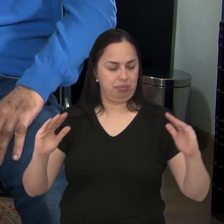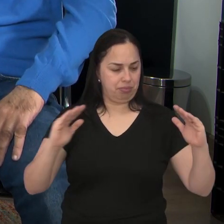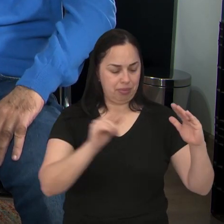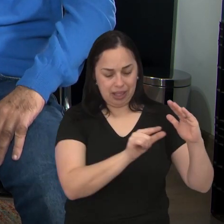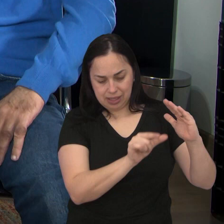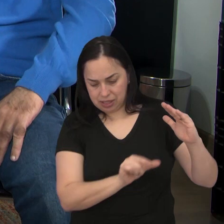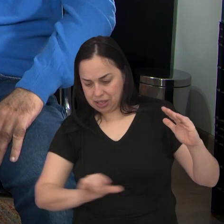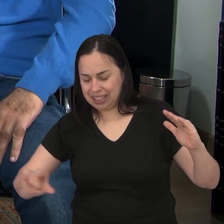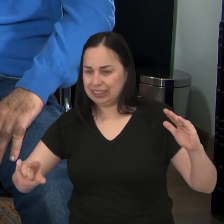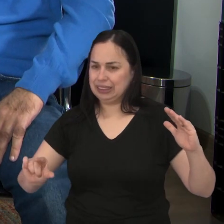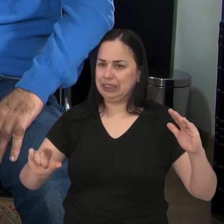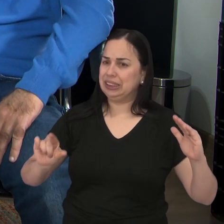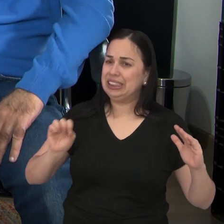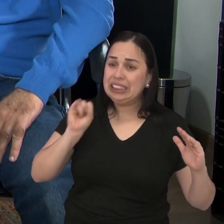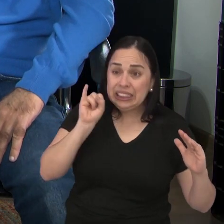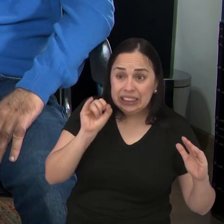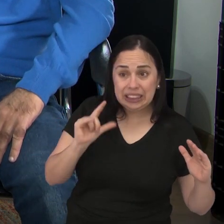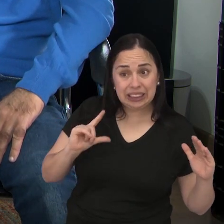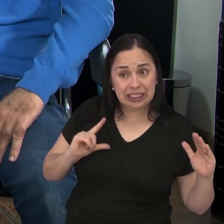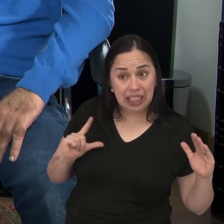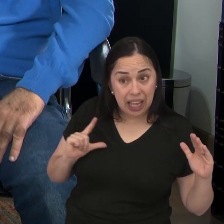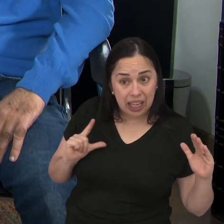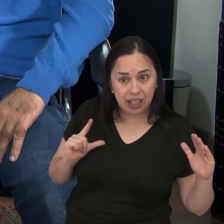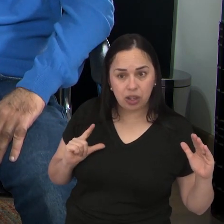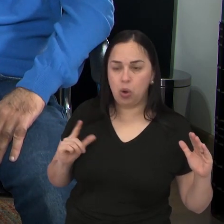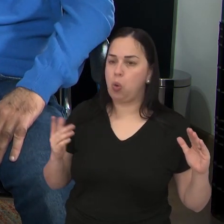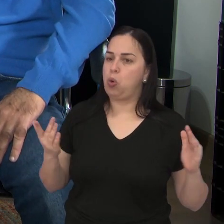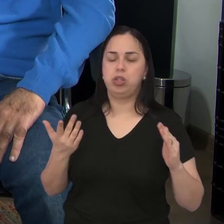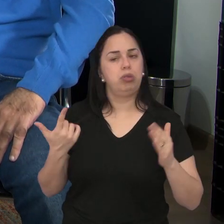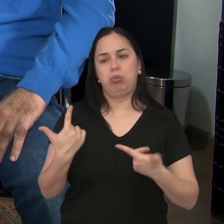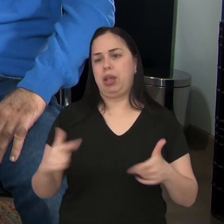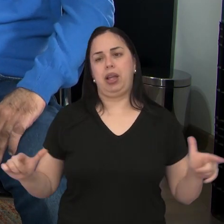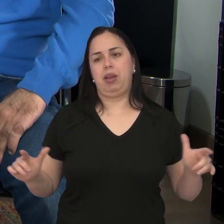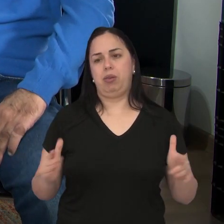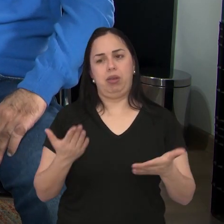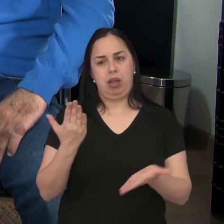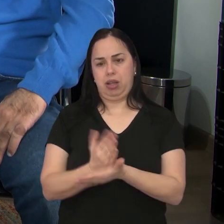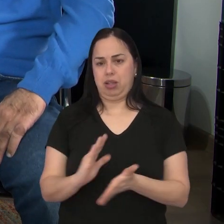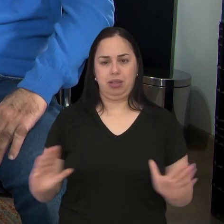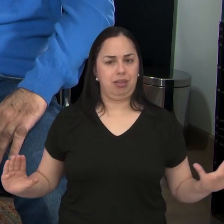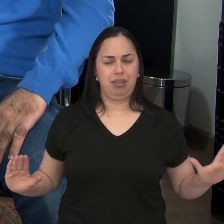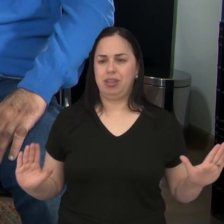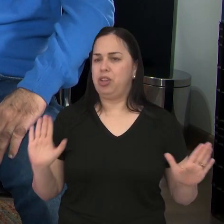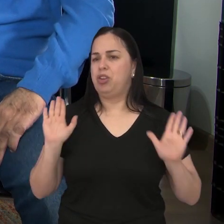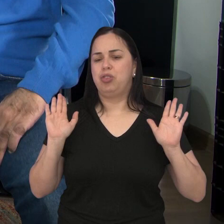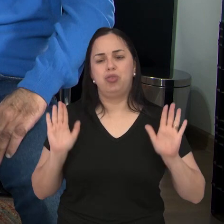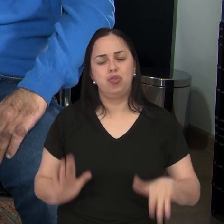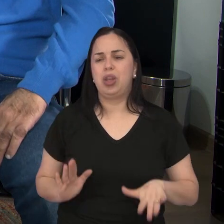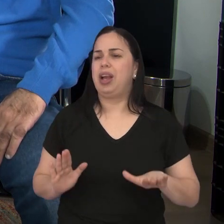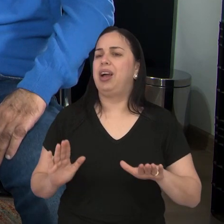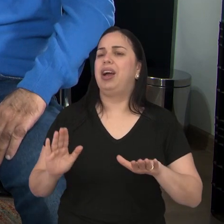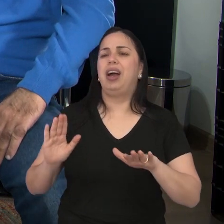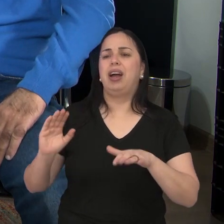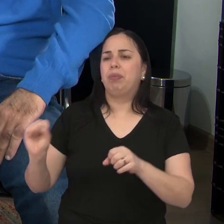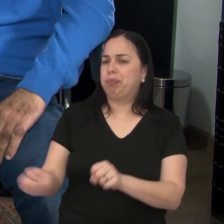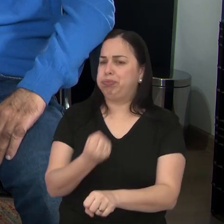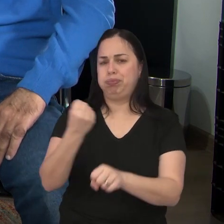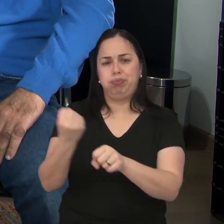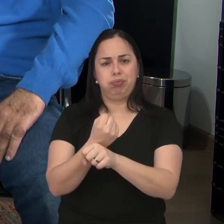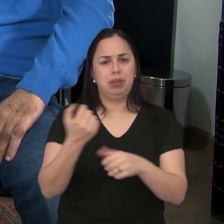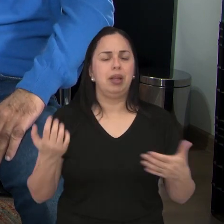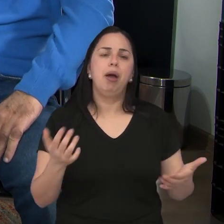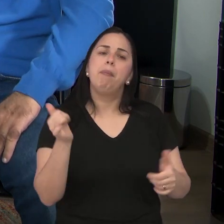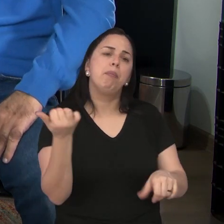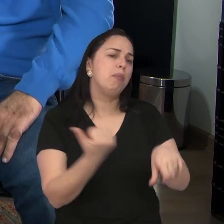da matriz. Se existiu isso mesmo, uma saída, hoje não vai ter mais nada. A área foi toda movimentada, passou a